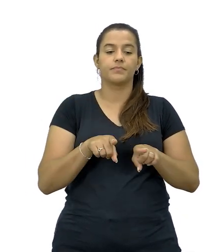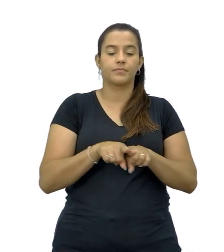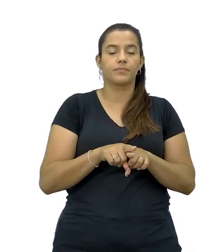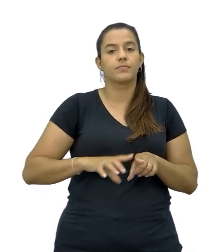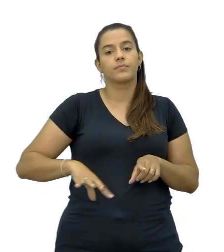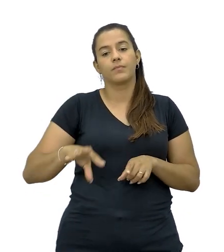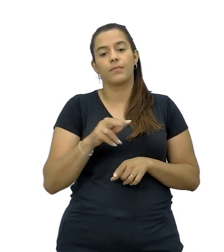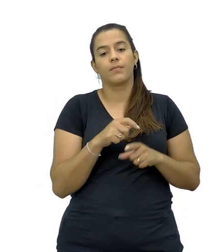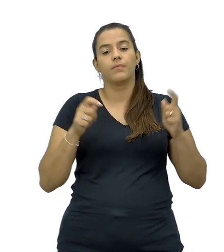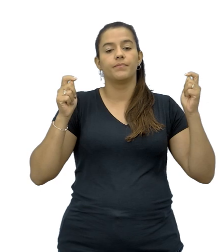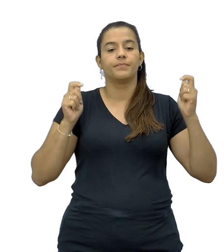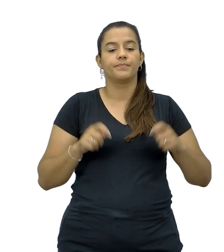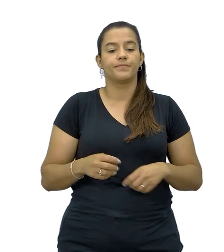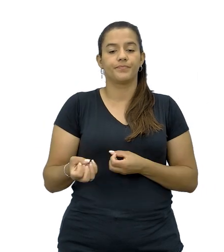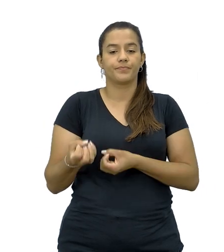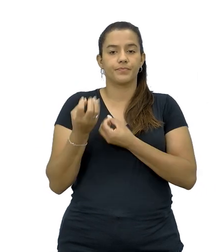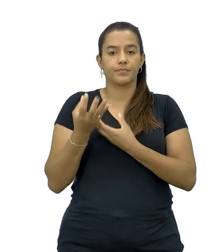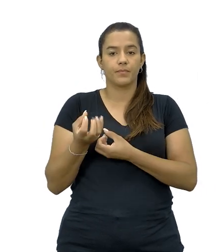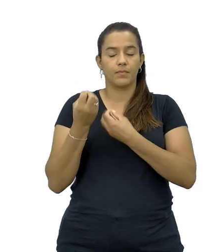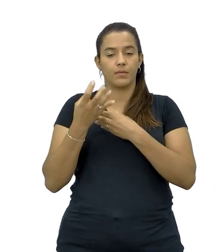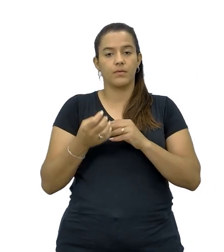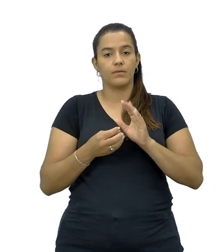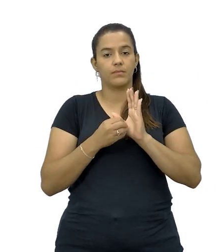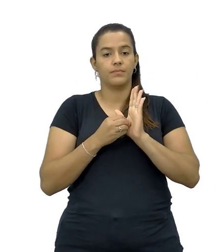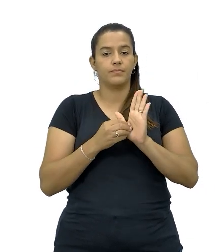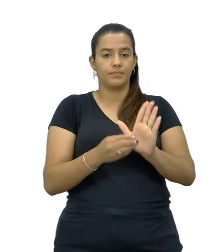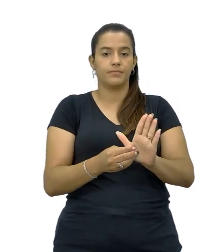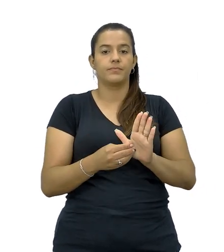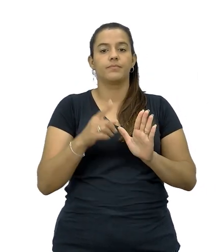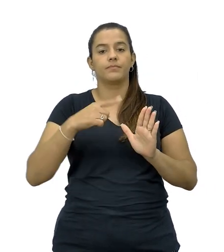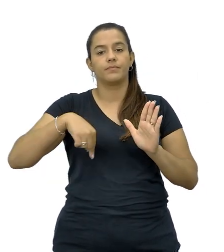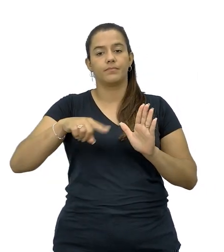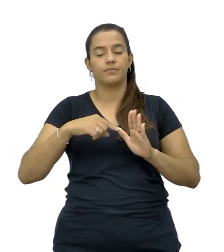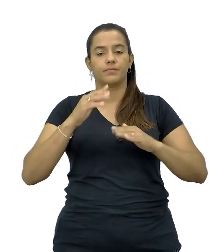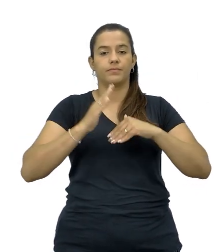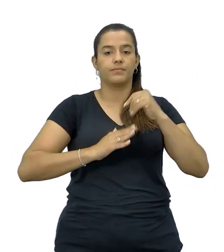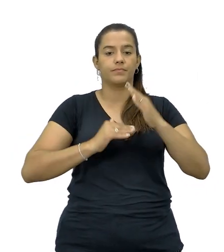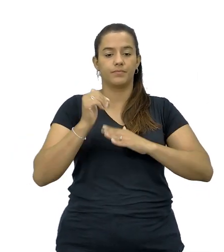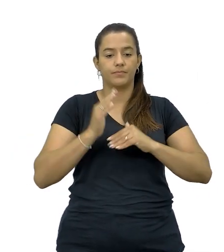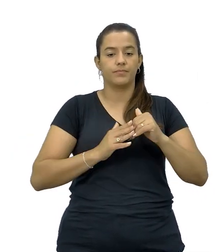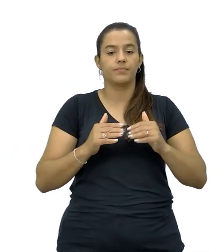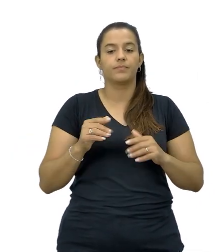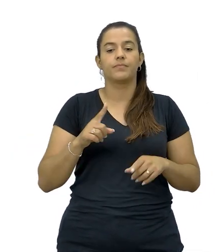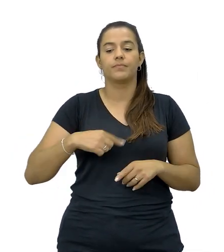exatamente o código que é estabelecido para as nossas habilidades, né, da matriz.